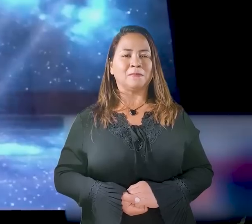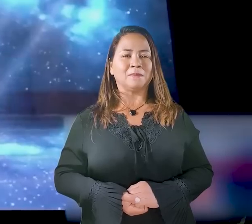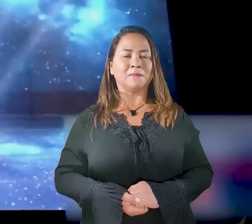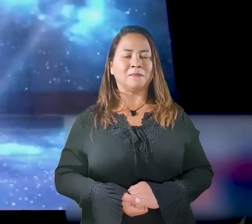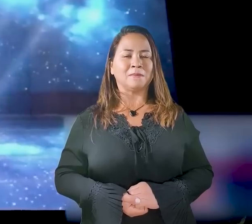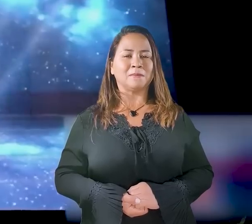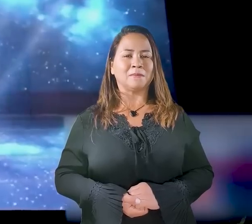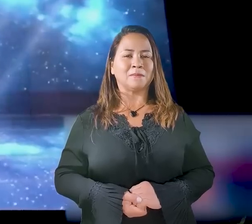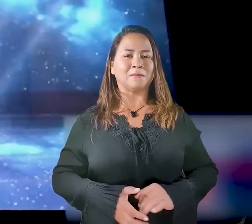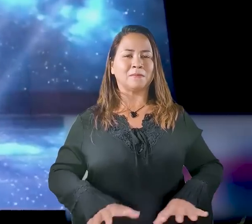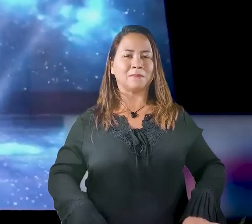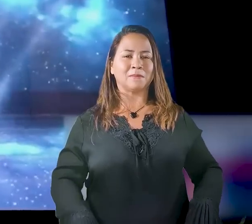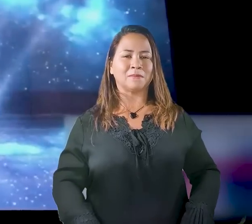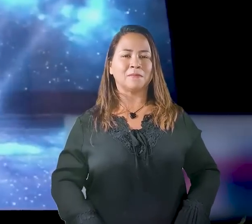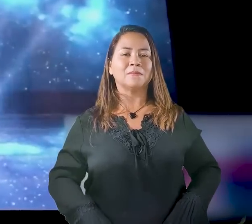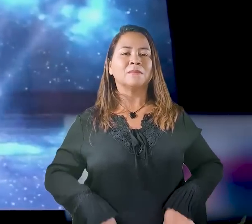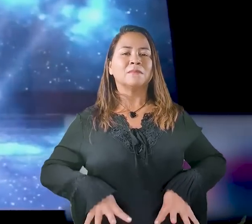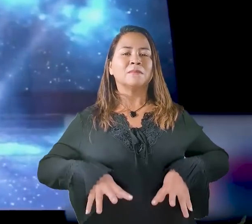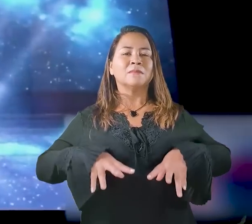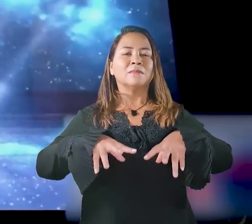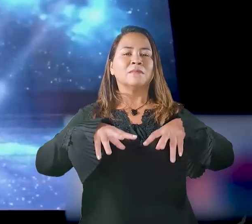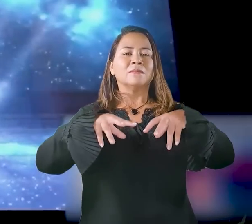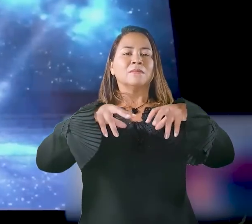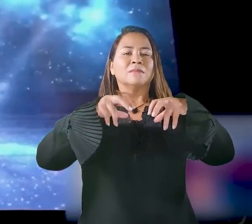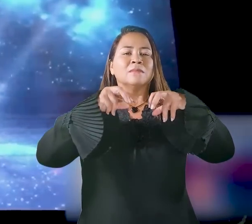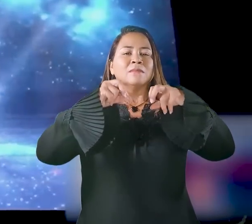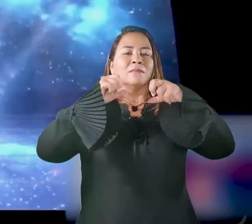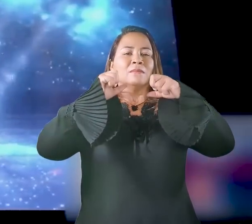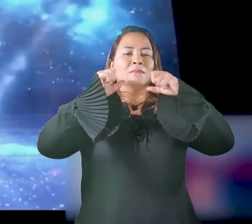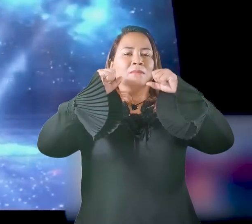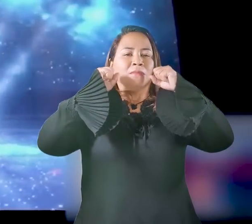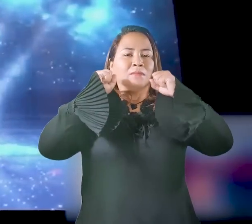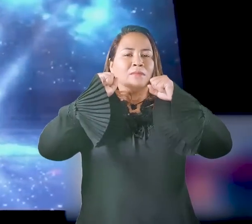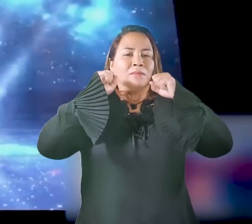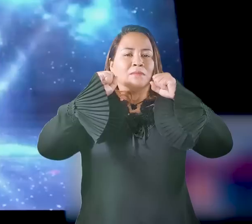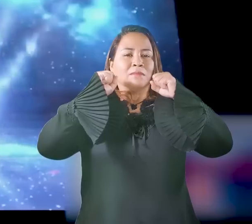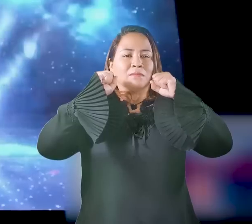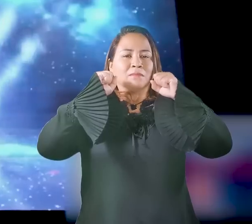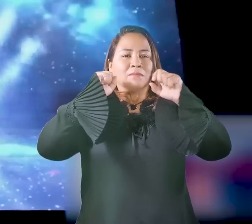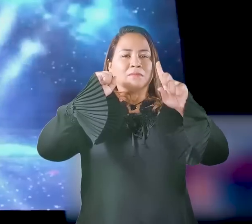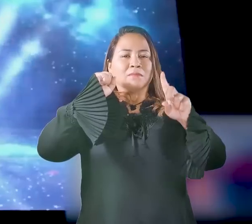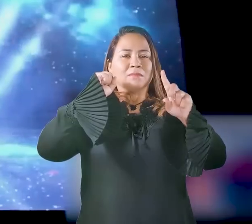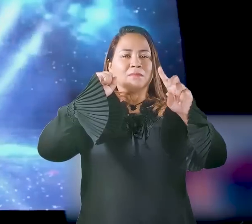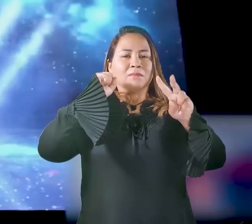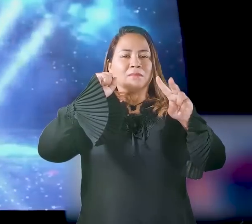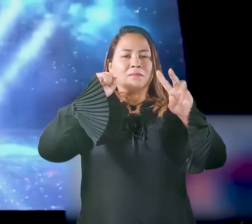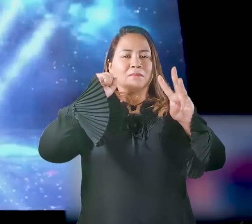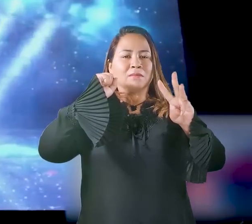Inspira, segura e solta. Última vez. Inspira.